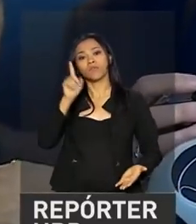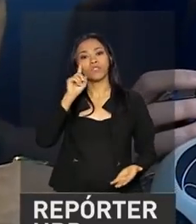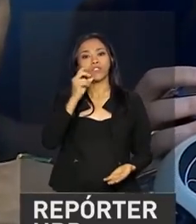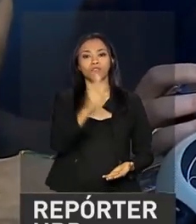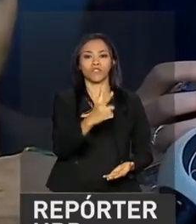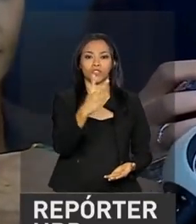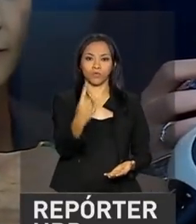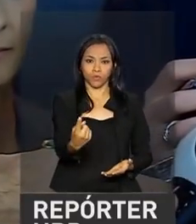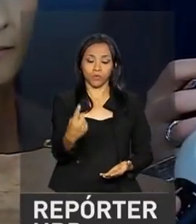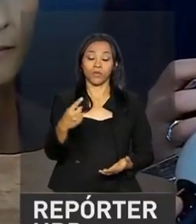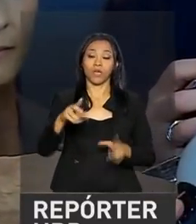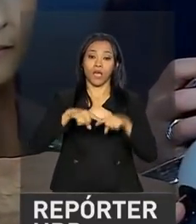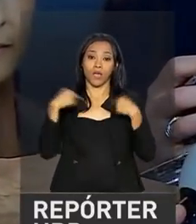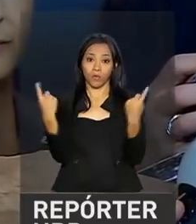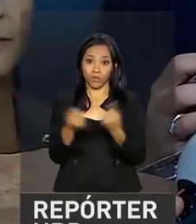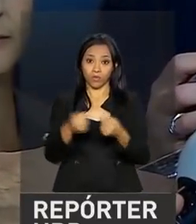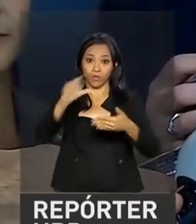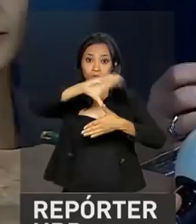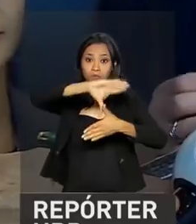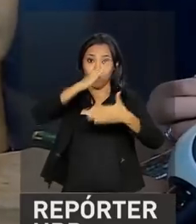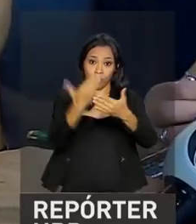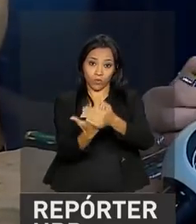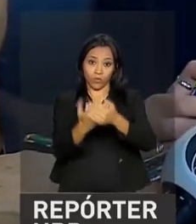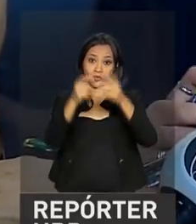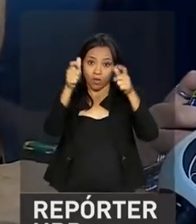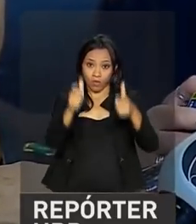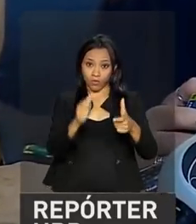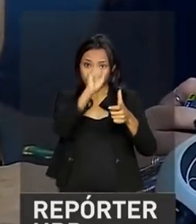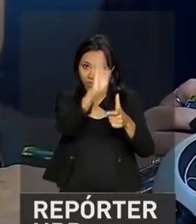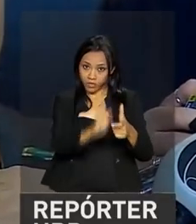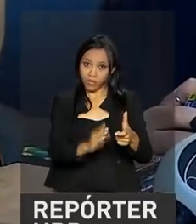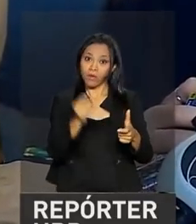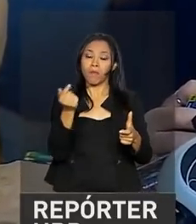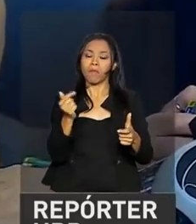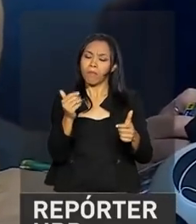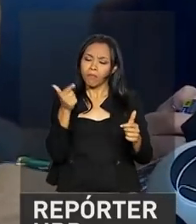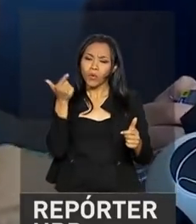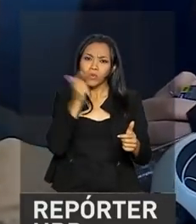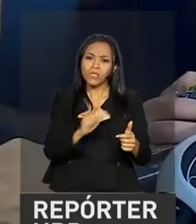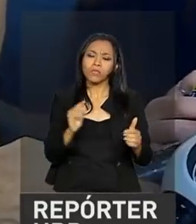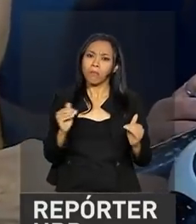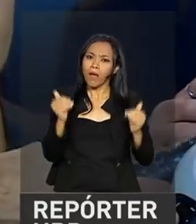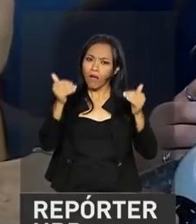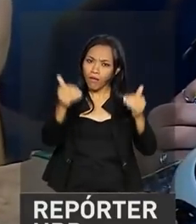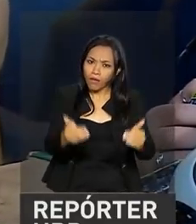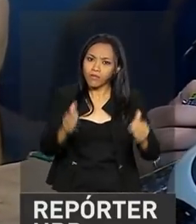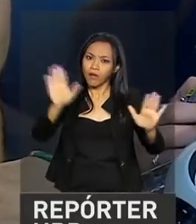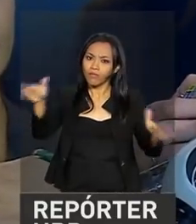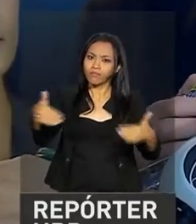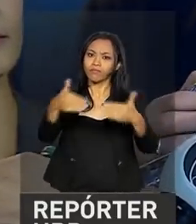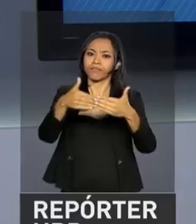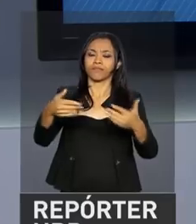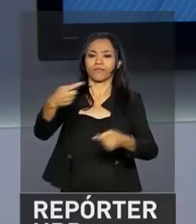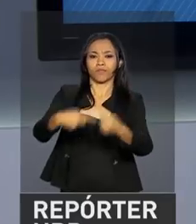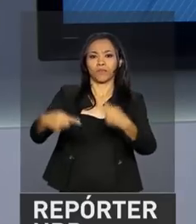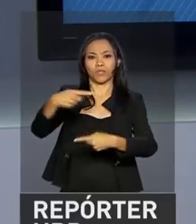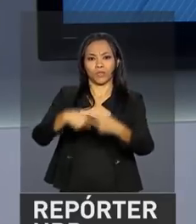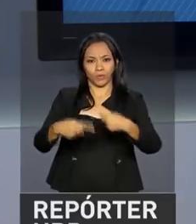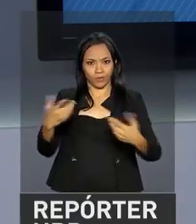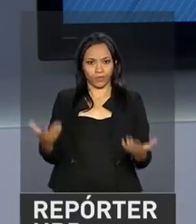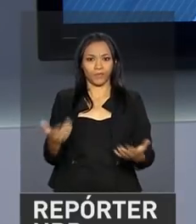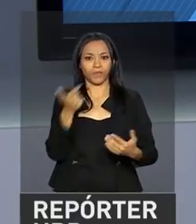do mercosul é no brasil nós possamos dar mais um passo pelo menos uma espécie de acordo político no dia 21